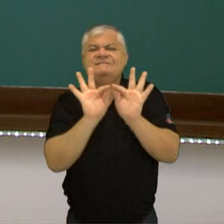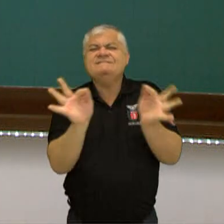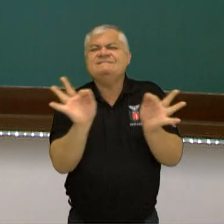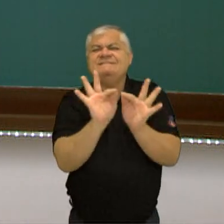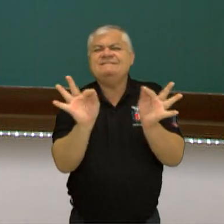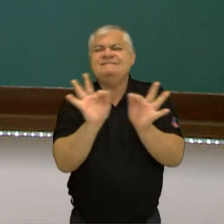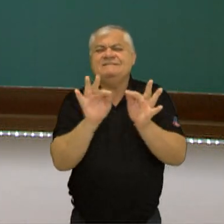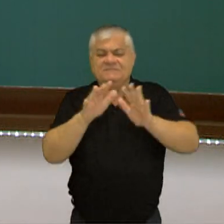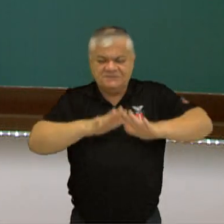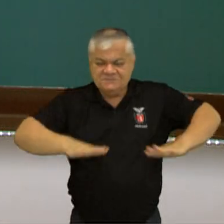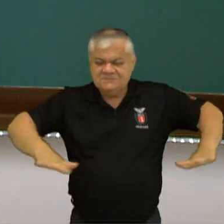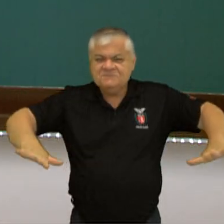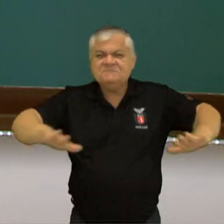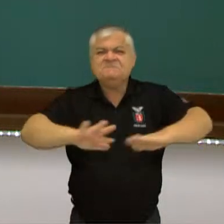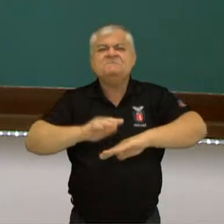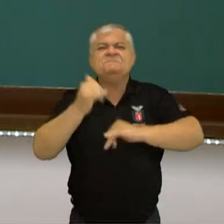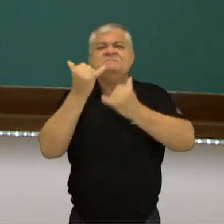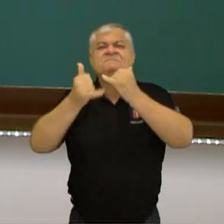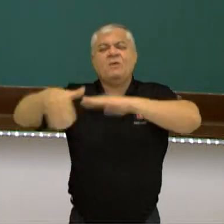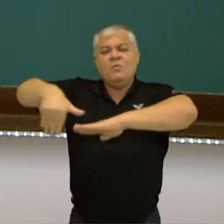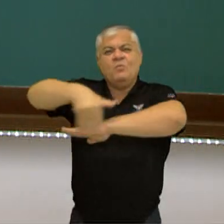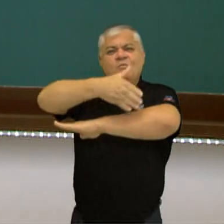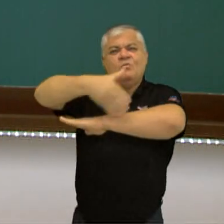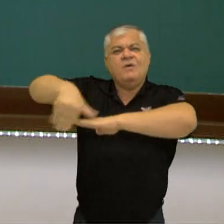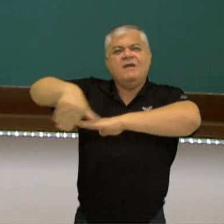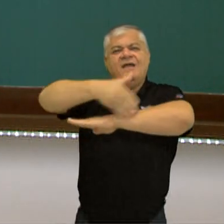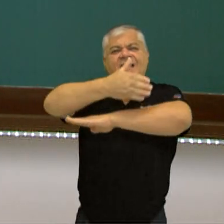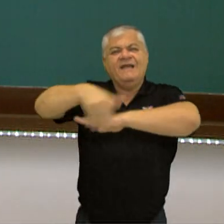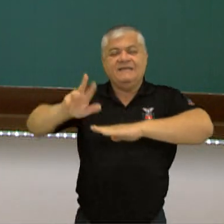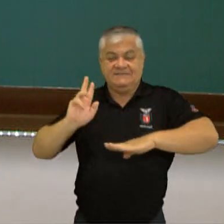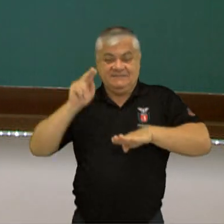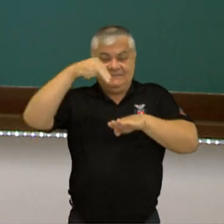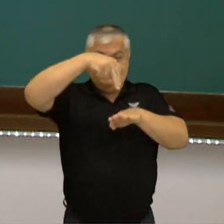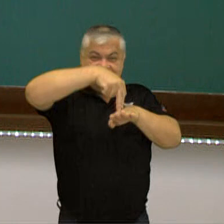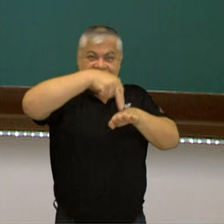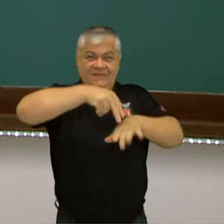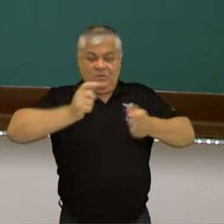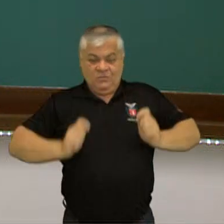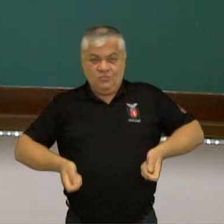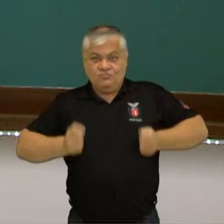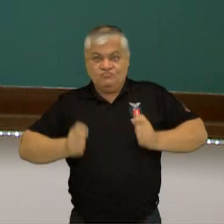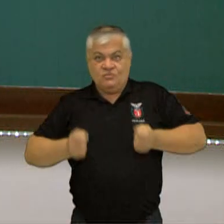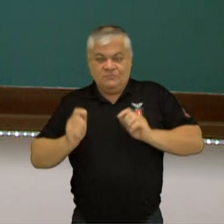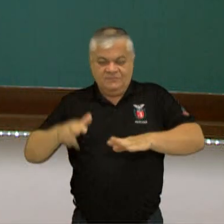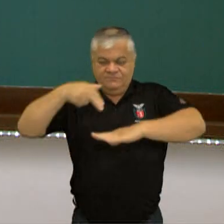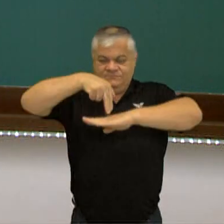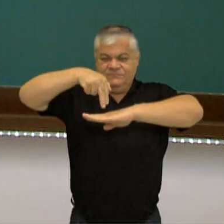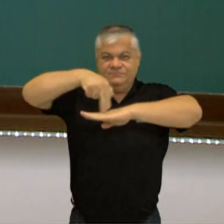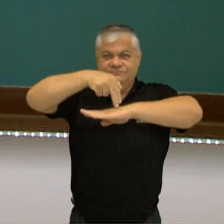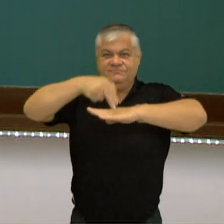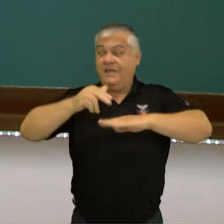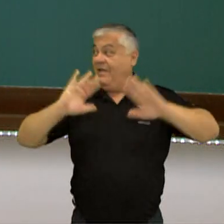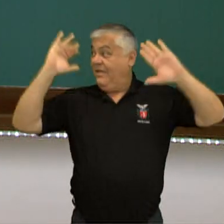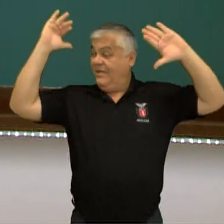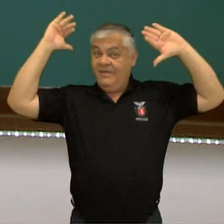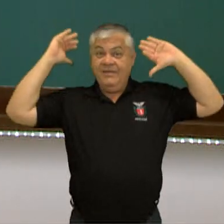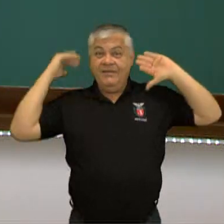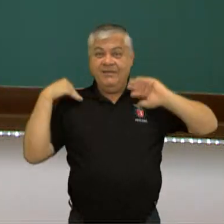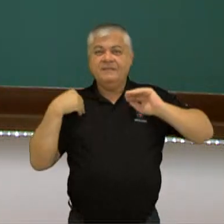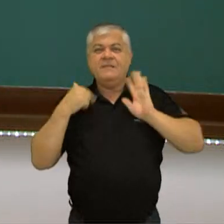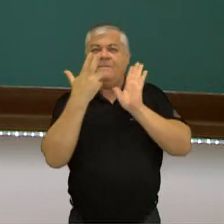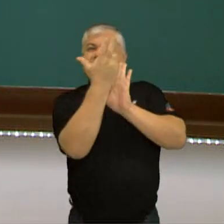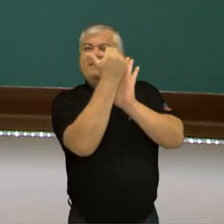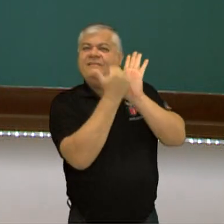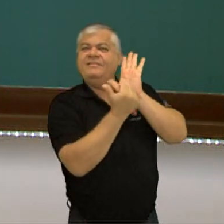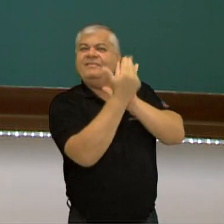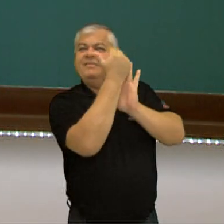com a perspectiva de rua. Né? Então, era dentro da carroça, tudo, fazia um telão pintado de fundo, né? Como se fosse minha